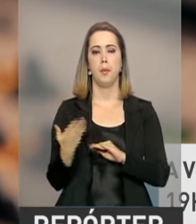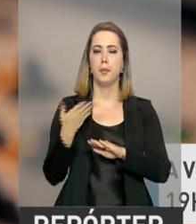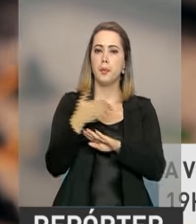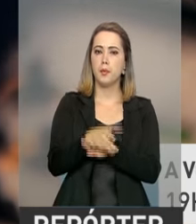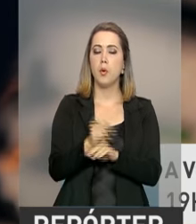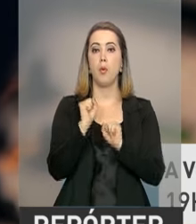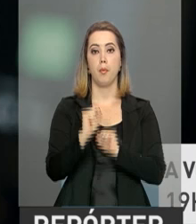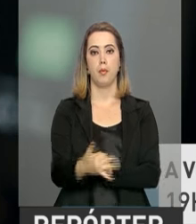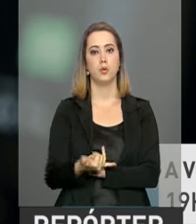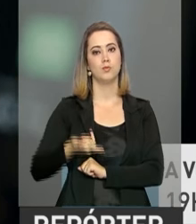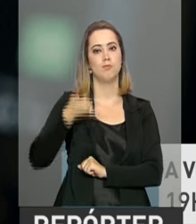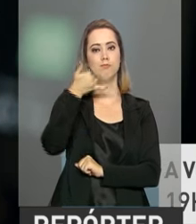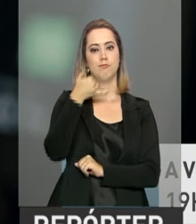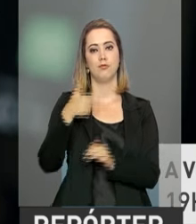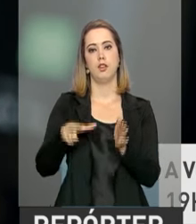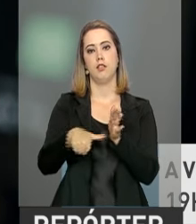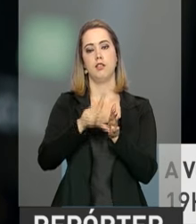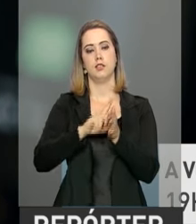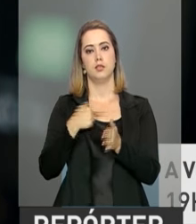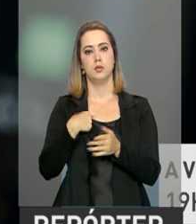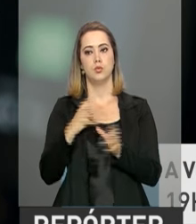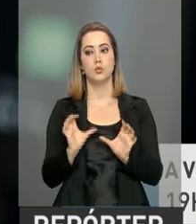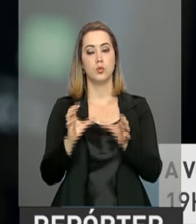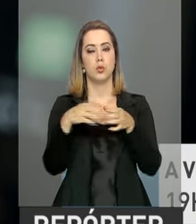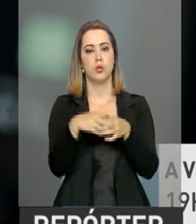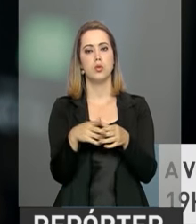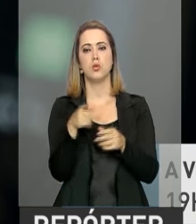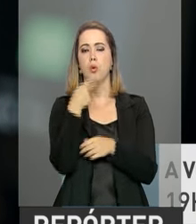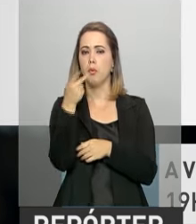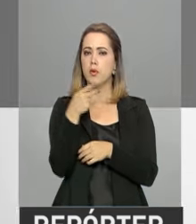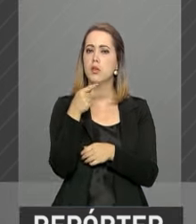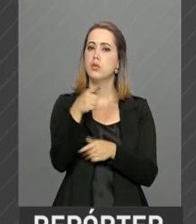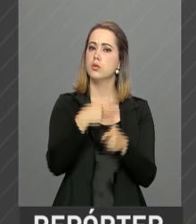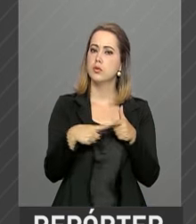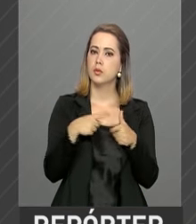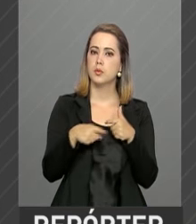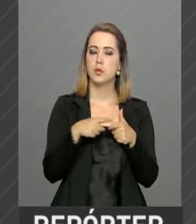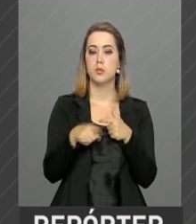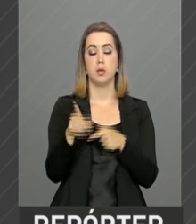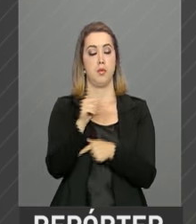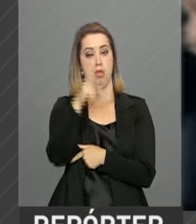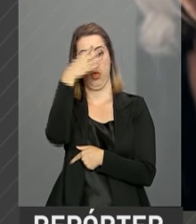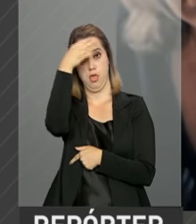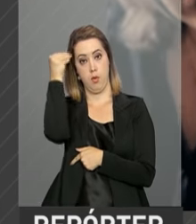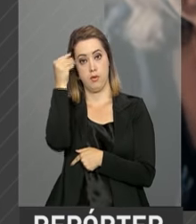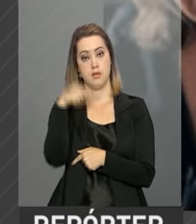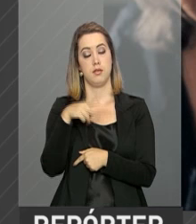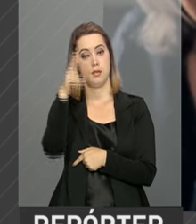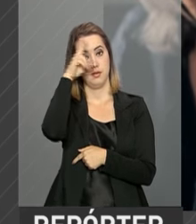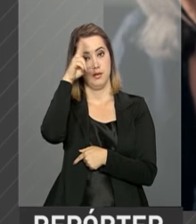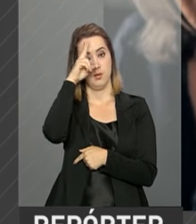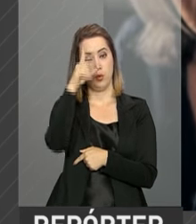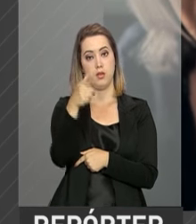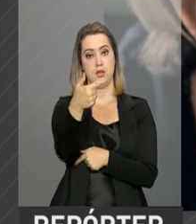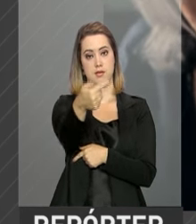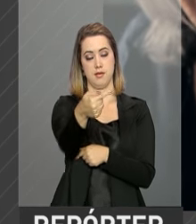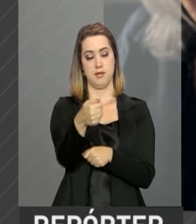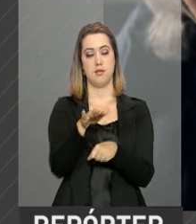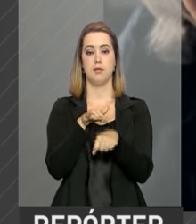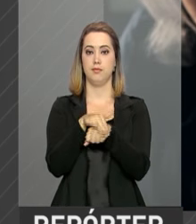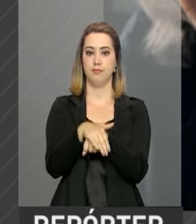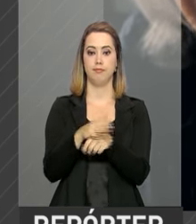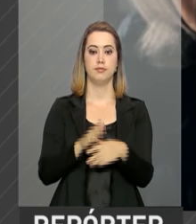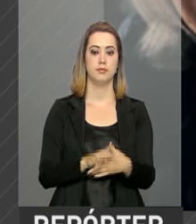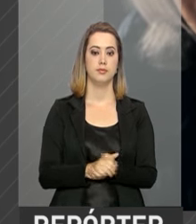Brasil ligando antes para a nossa equipe, contando o seu problema. Não esqueça, na próxima segunda-feira, no mesmo horário, 19